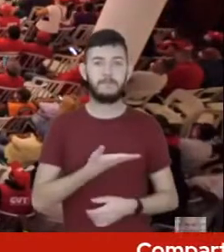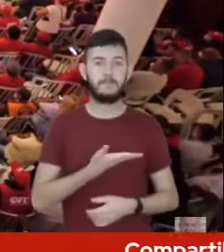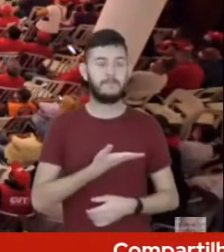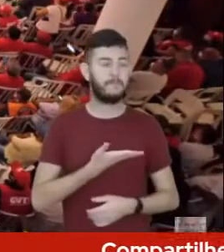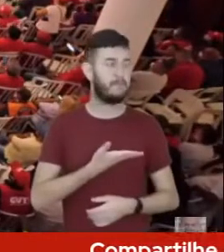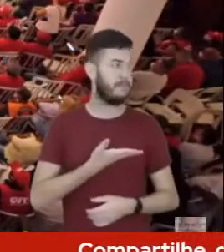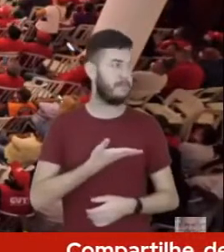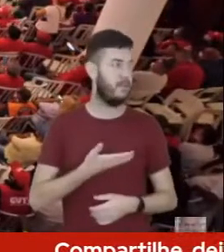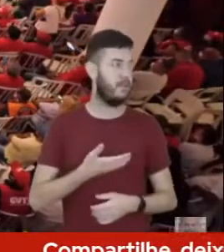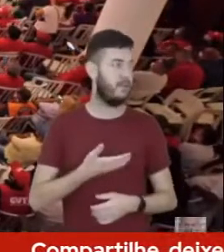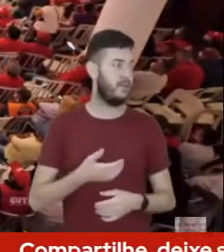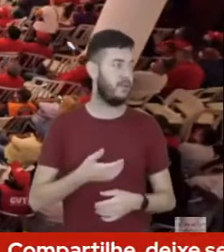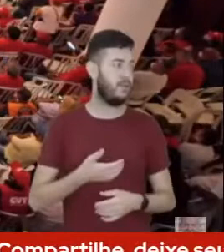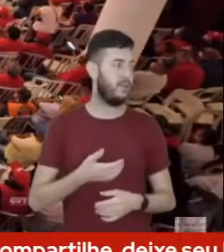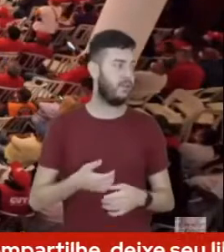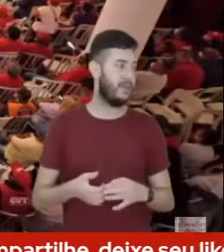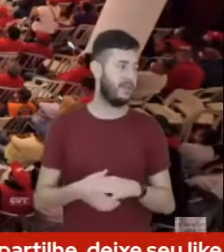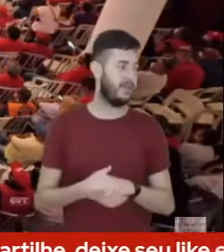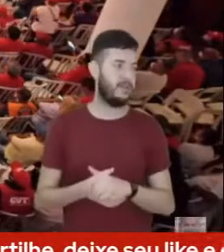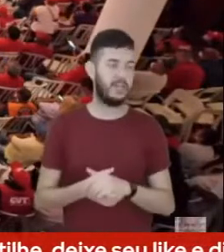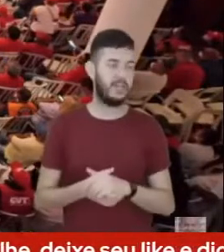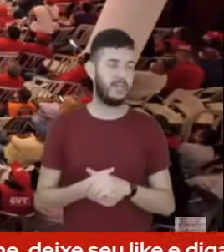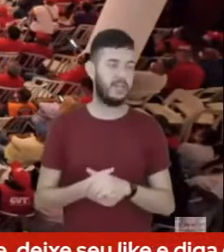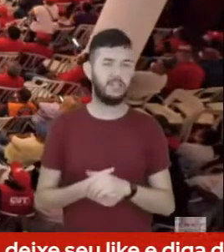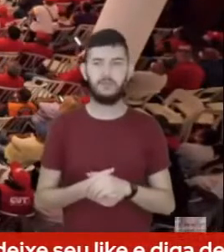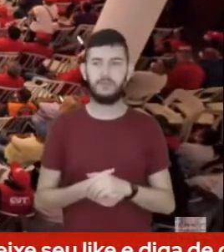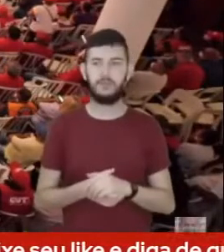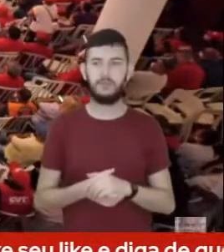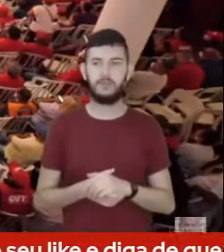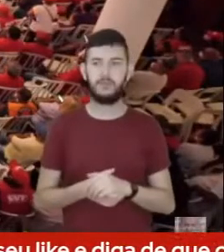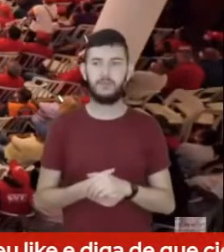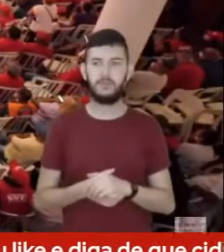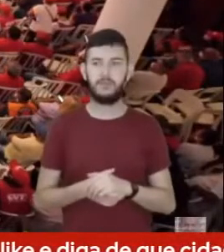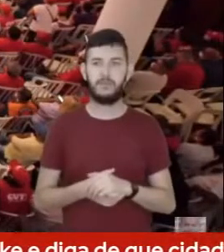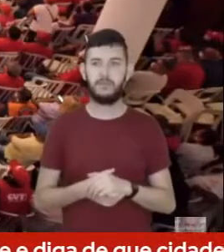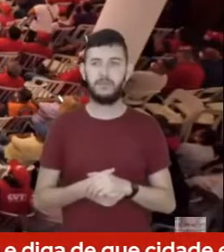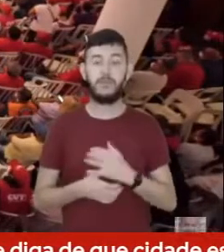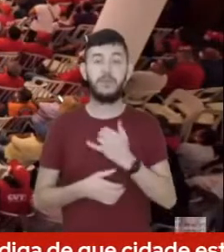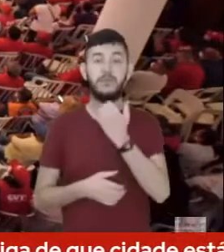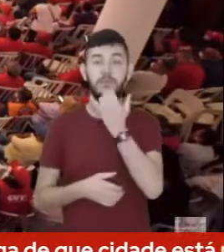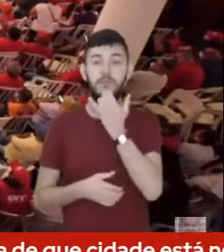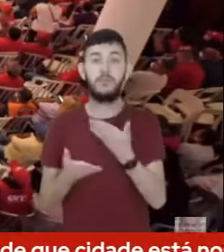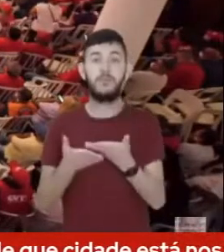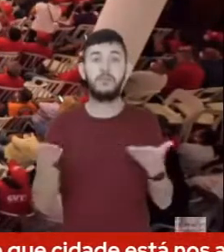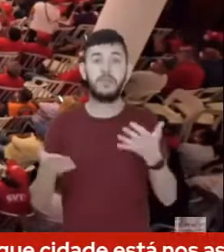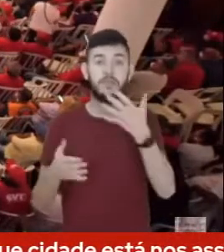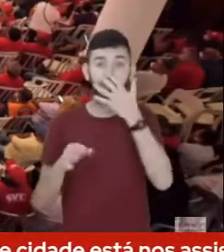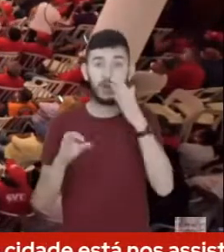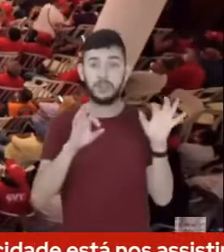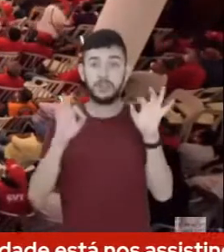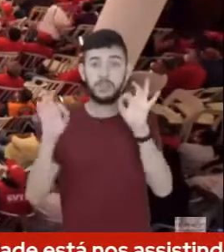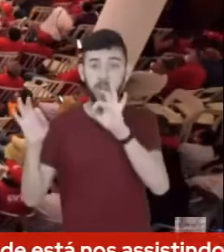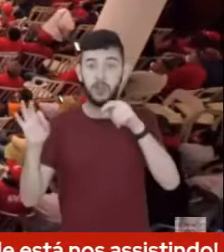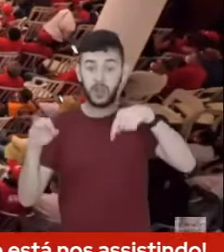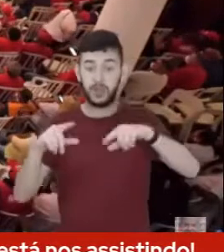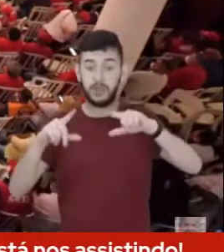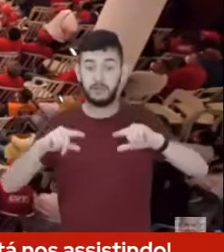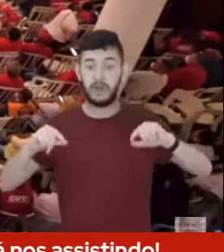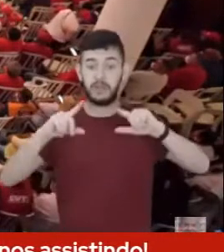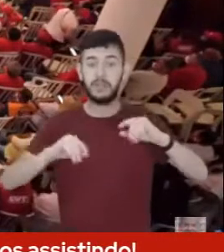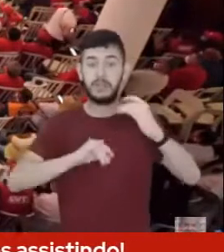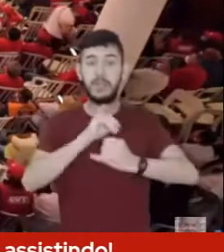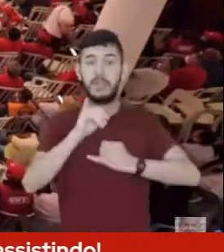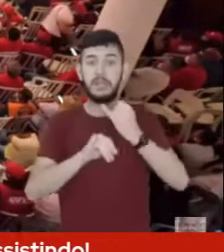sindicais. Saudar de maneira especial nossa guerreira, companheira Gleisi Hoffmann. Em nome dela, saudar todas as mulheres que estão